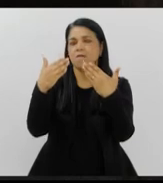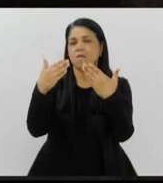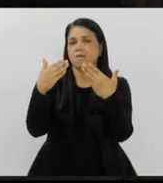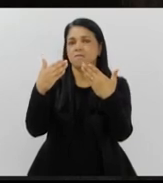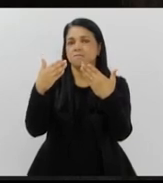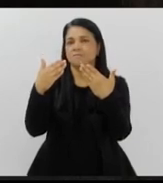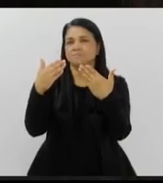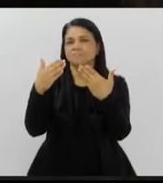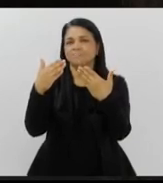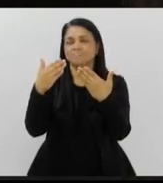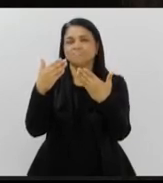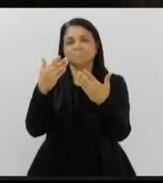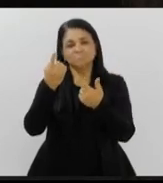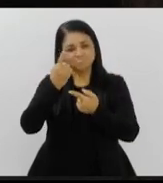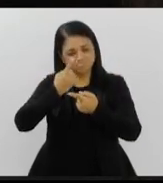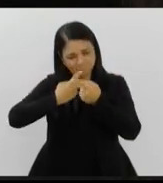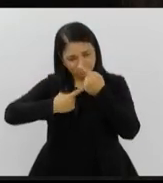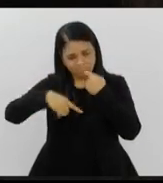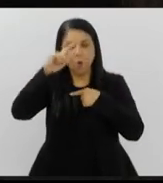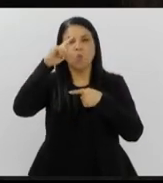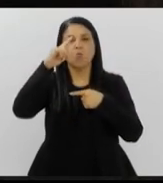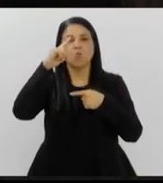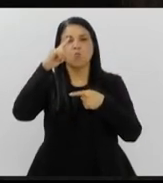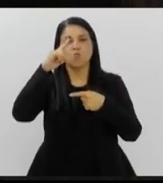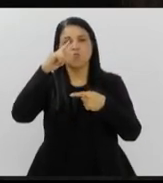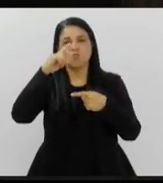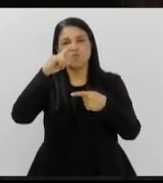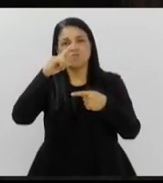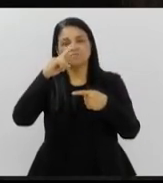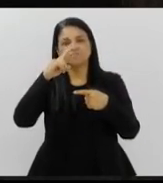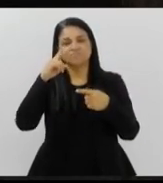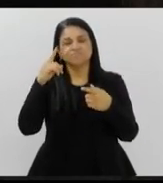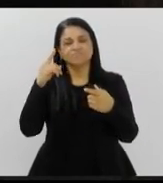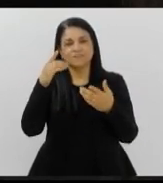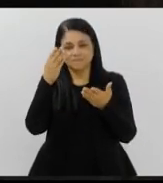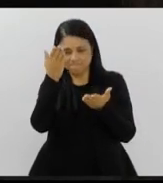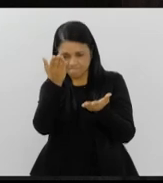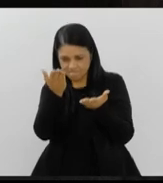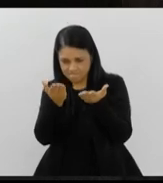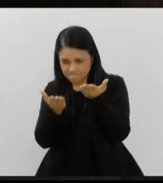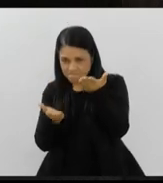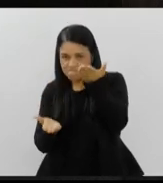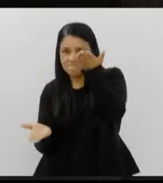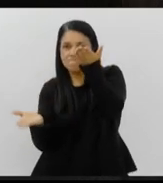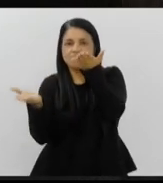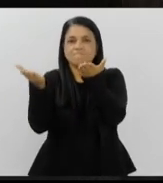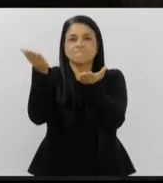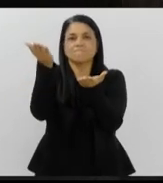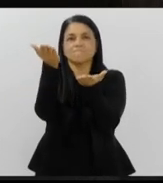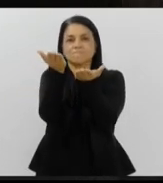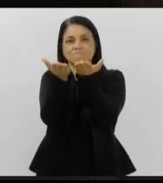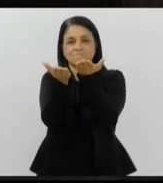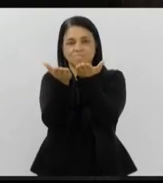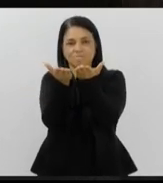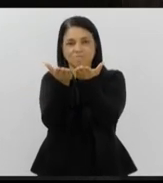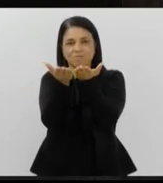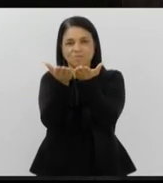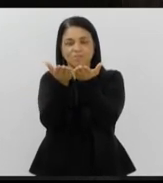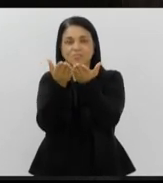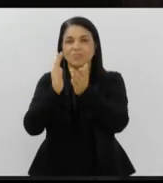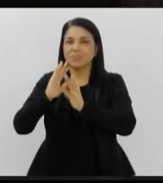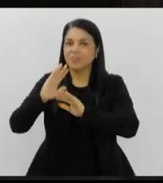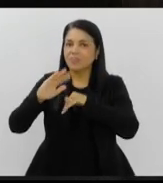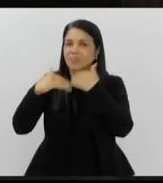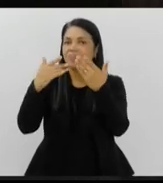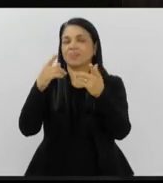e sai daquela pirâmide tão desequilibrada e a gente atinge algum tipo de